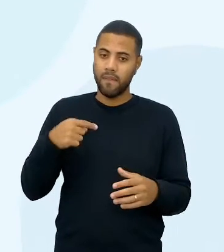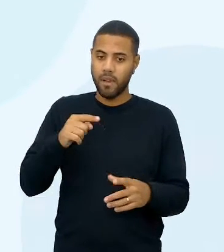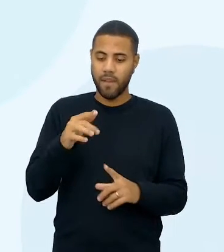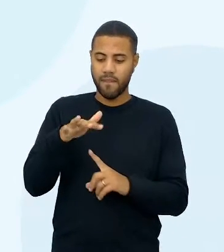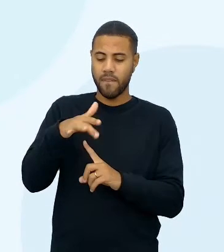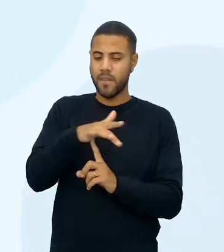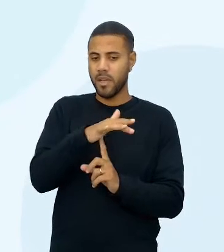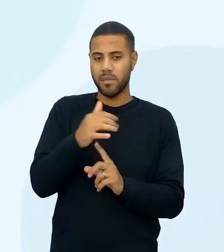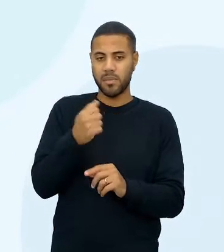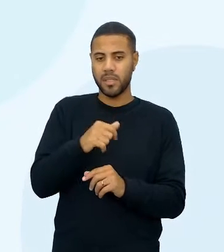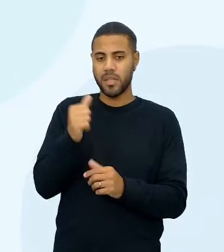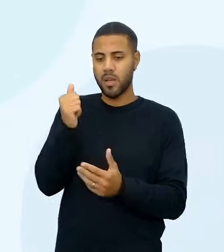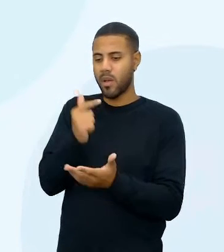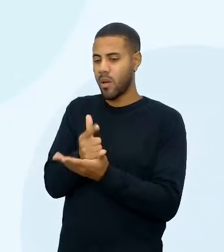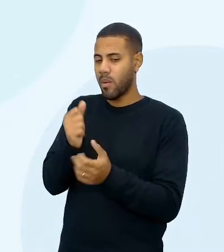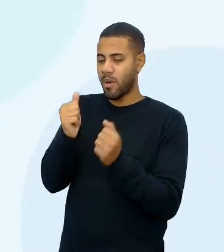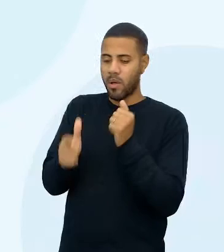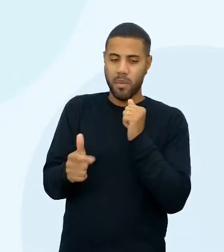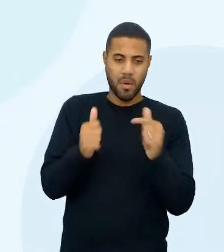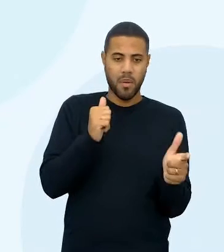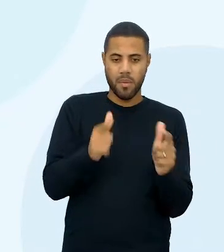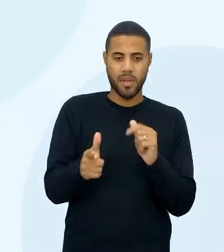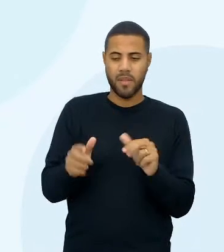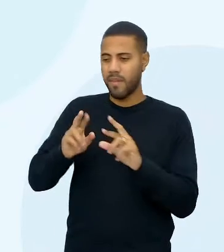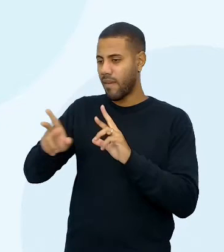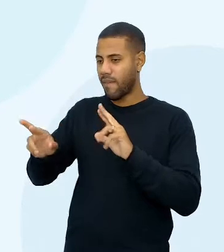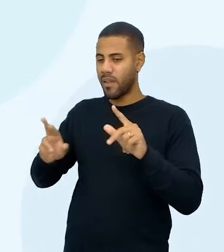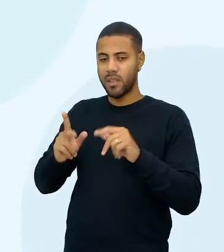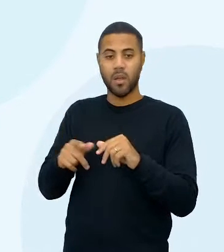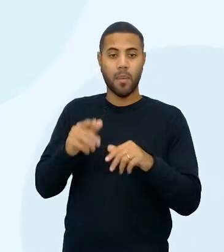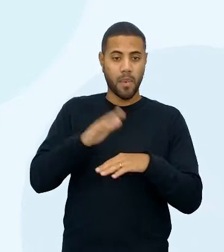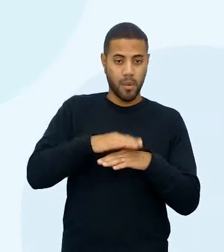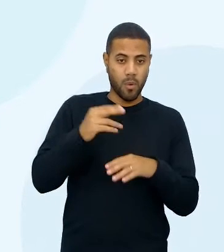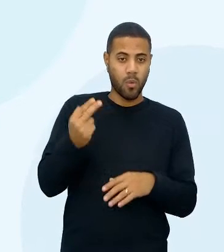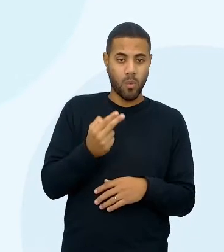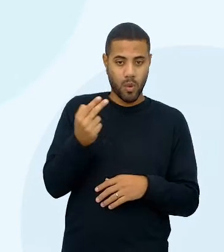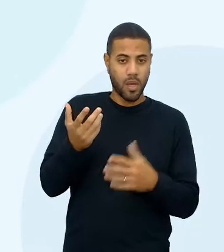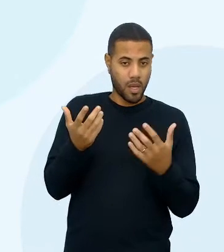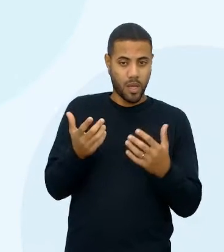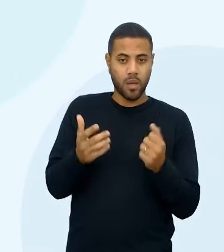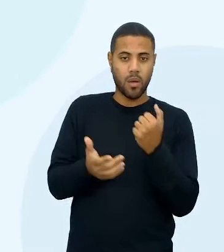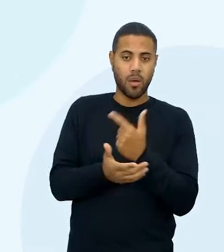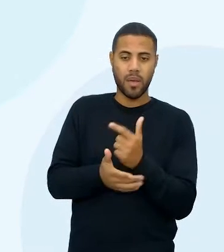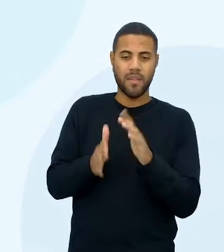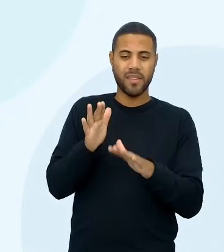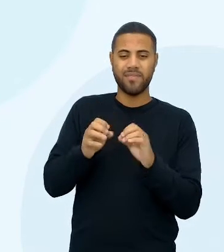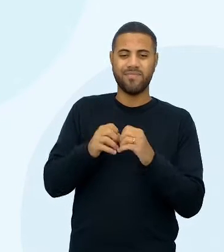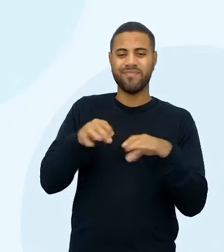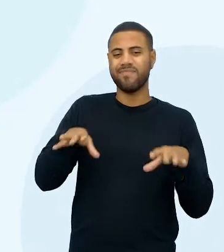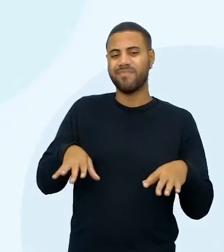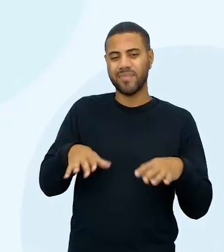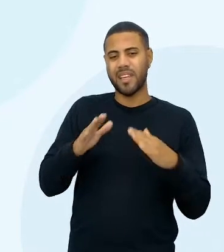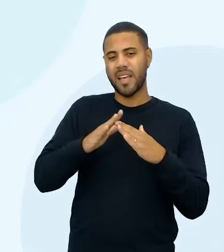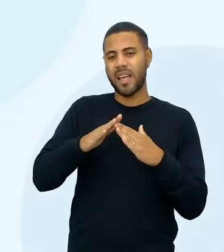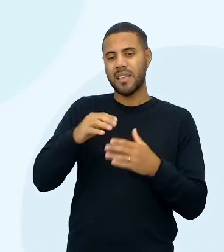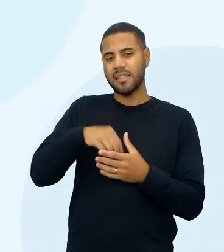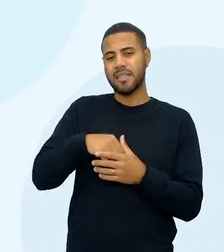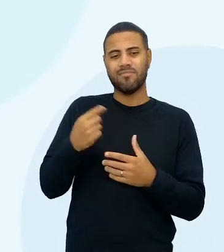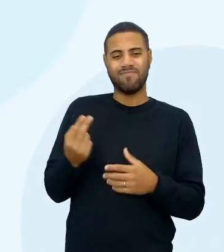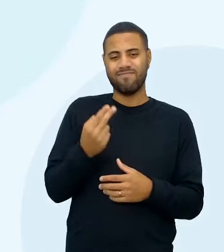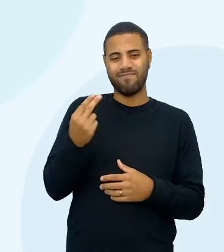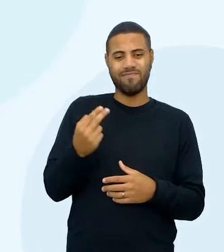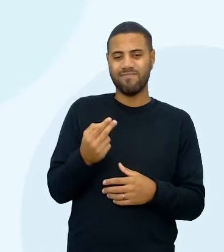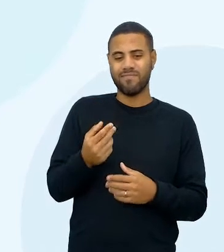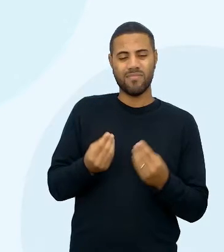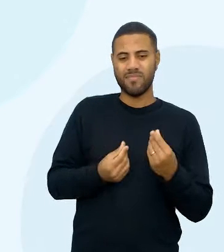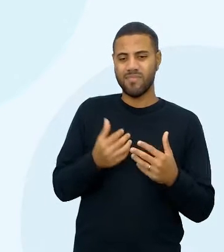feira, não compre além do necessário, compre o que você vai consumir. Porque senão depois acaba estragando lá na sua casa aquele